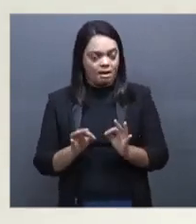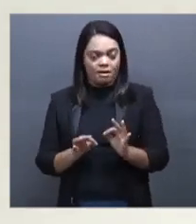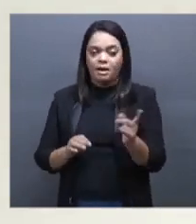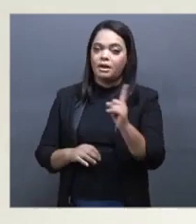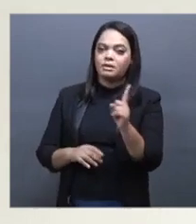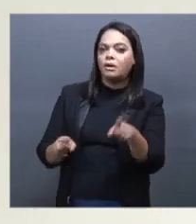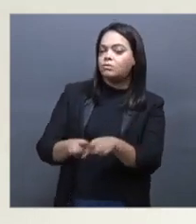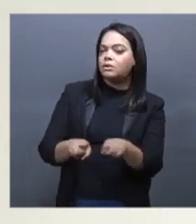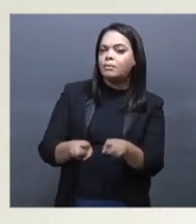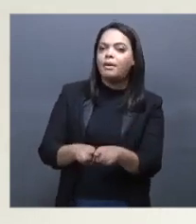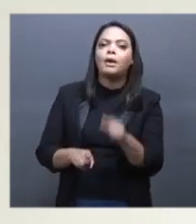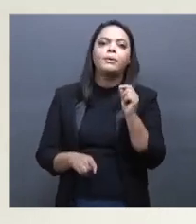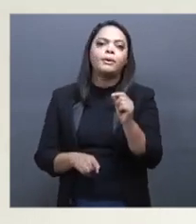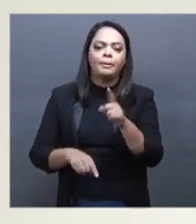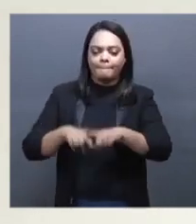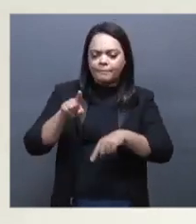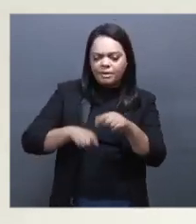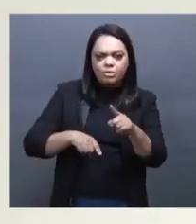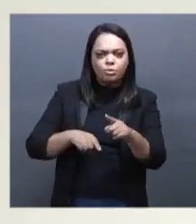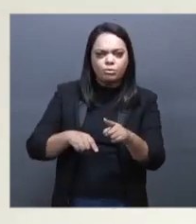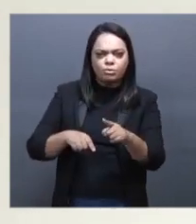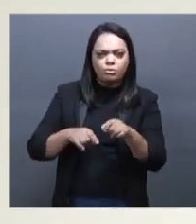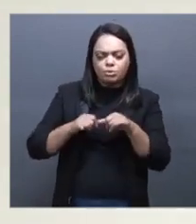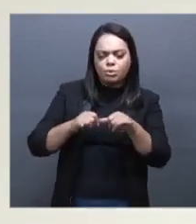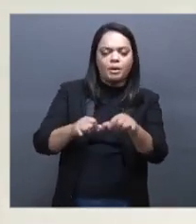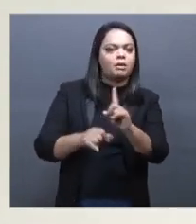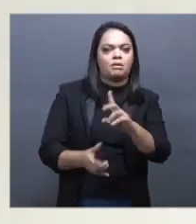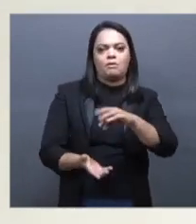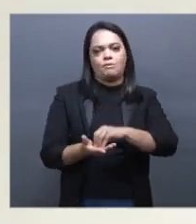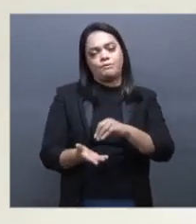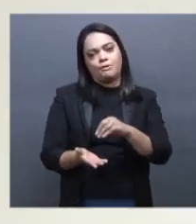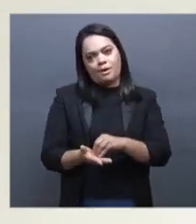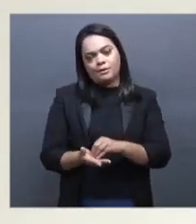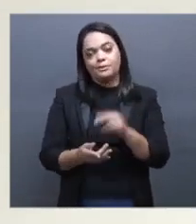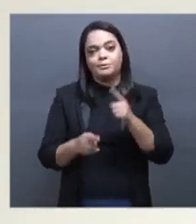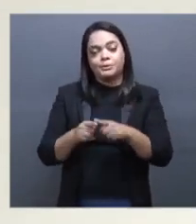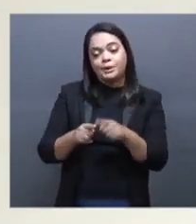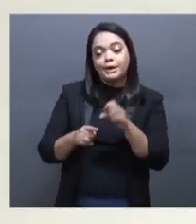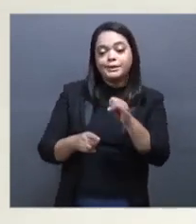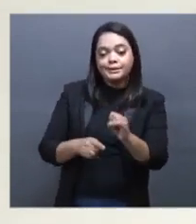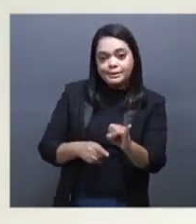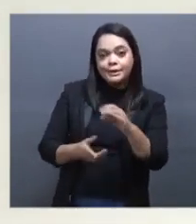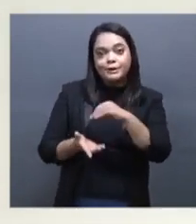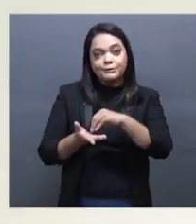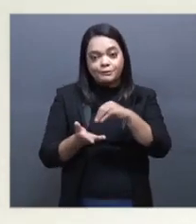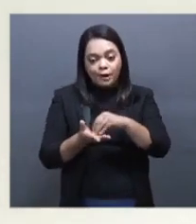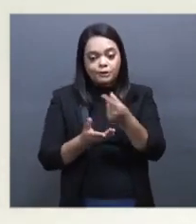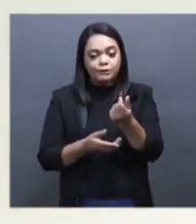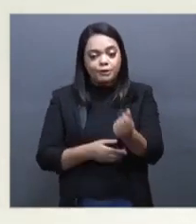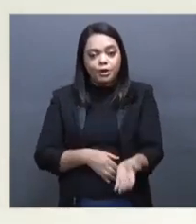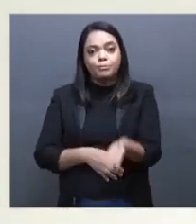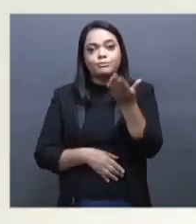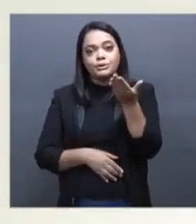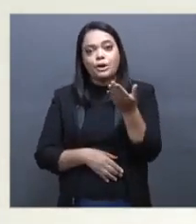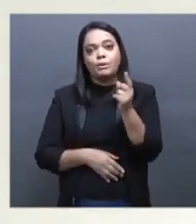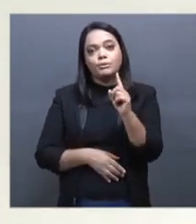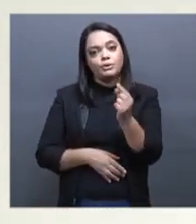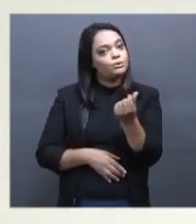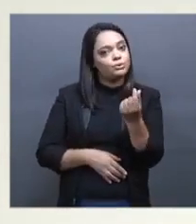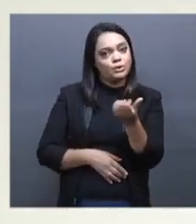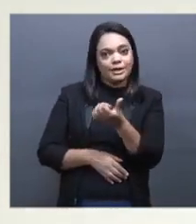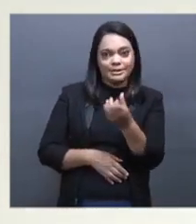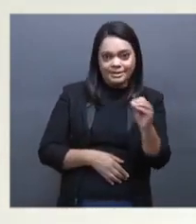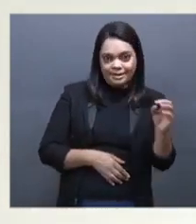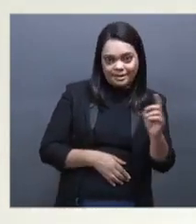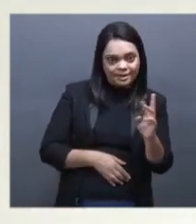também, esses produtos básicos, causando a elevação de preço, porque aí pode ser que esses recursos não sejam suficientes, inclusive,